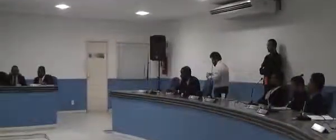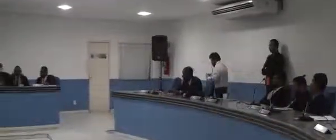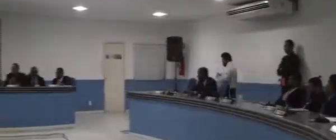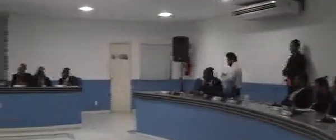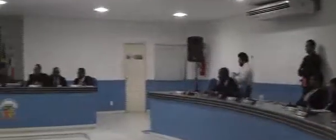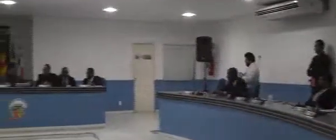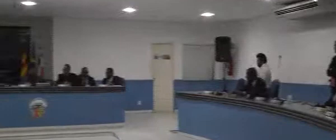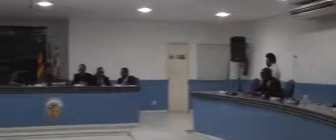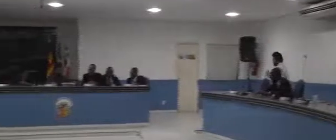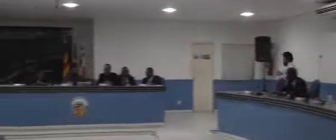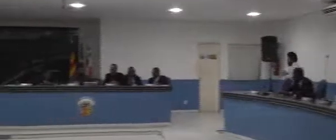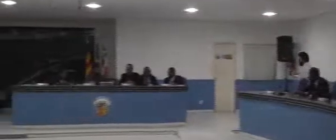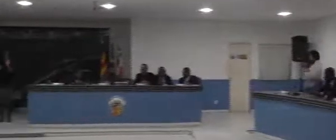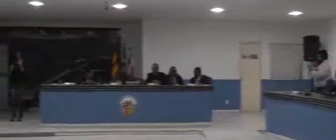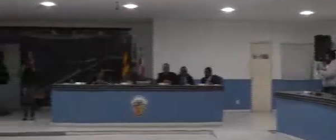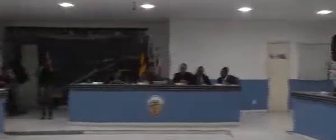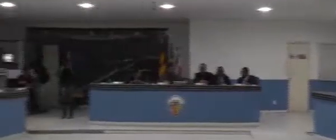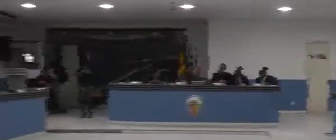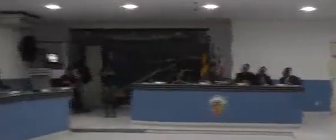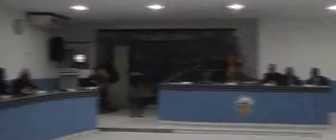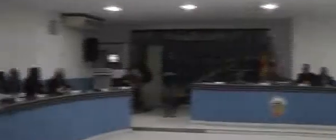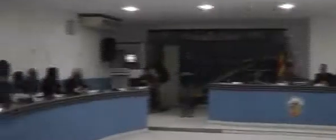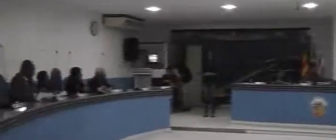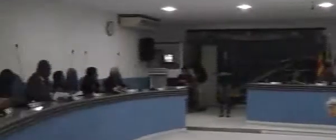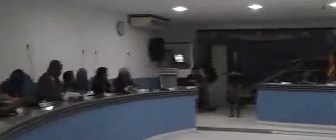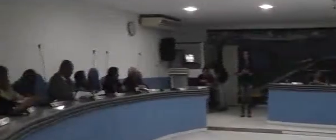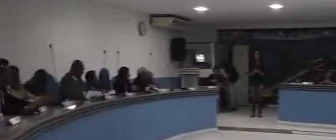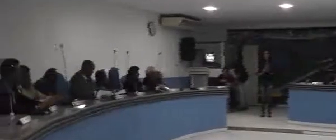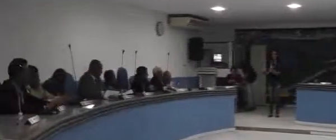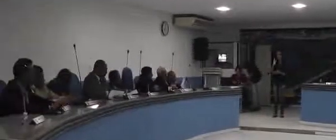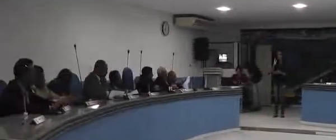Ivo, vereador Porto. Projeto aprovado.